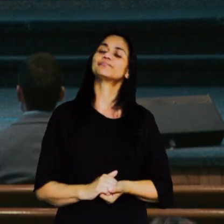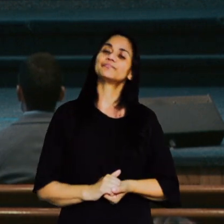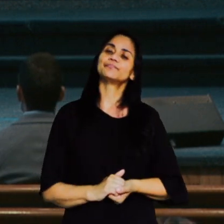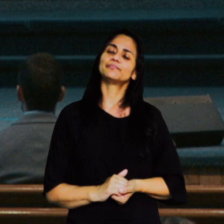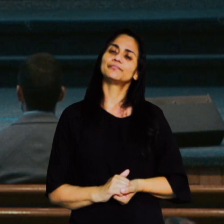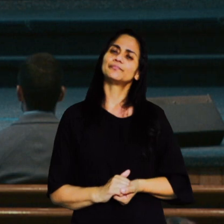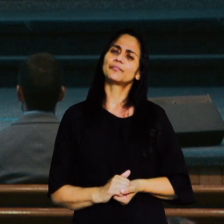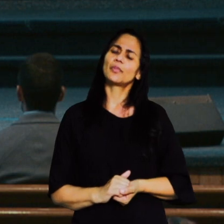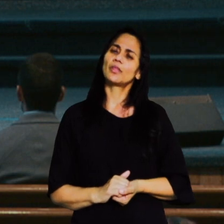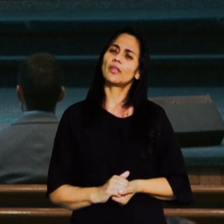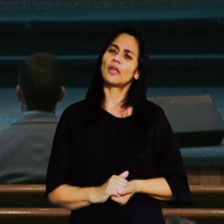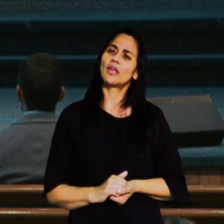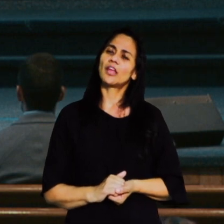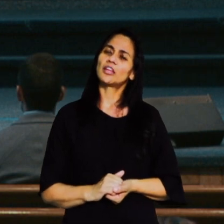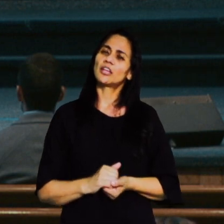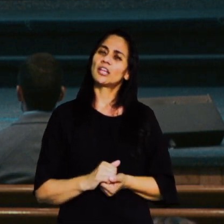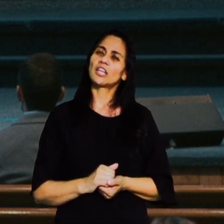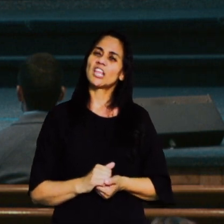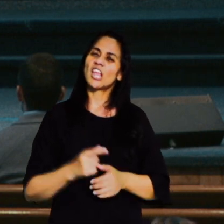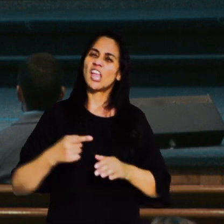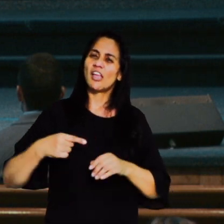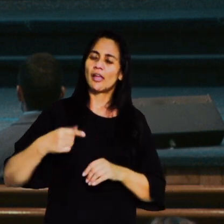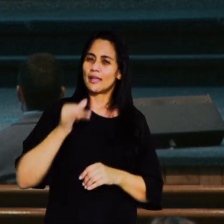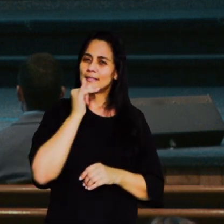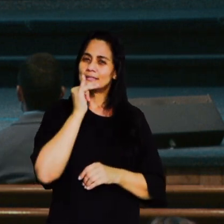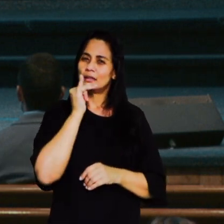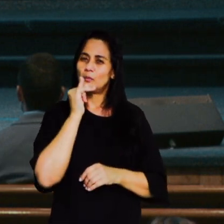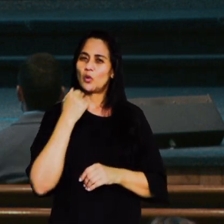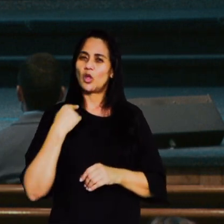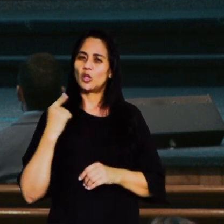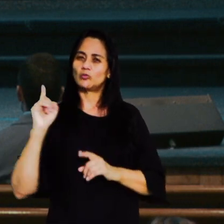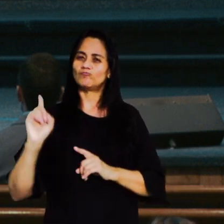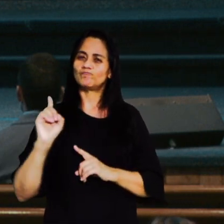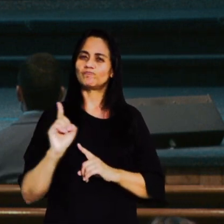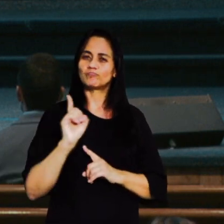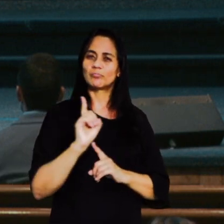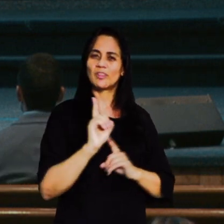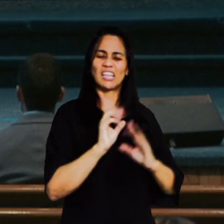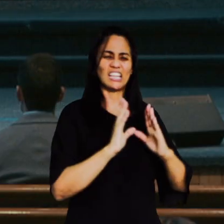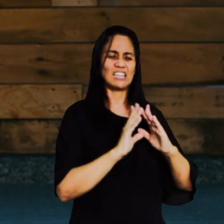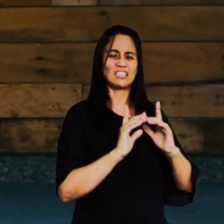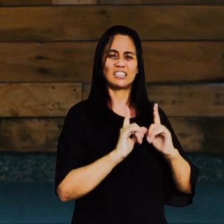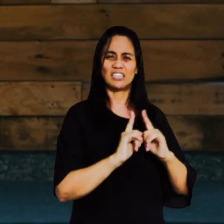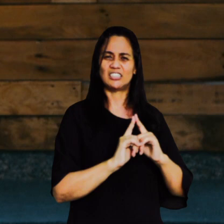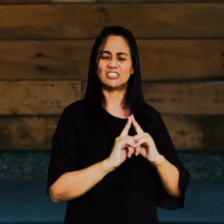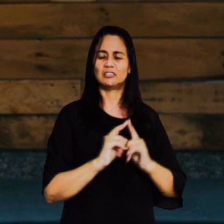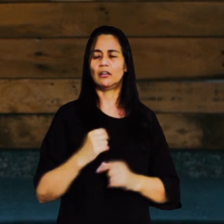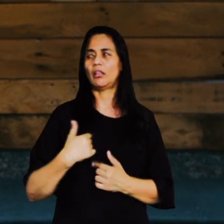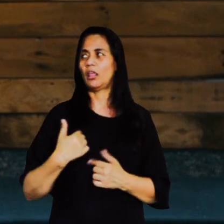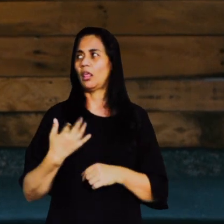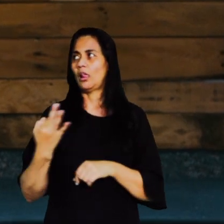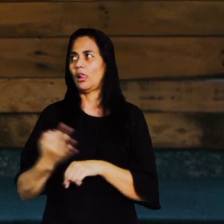Quando ir à igreja se torna um problema, algo está de errado.